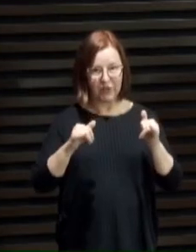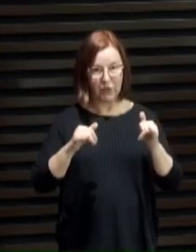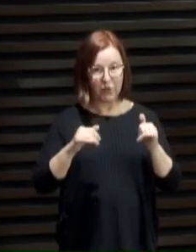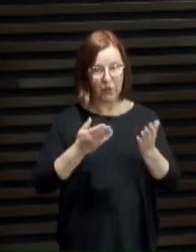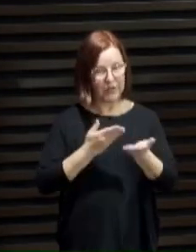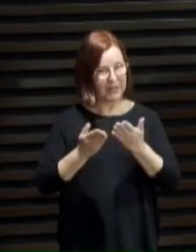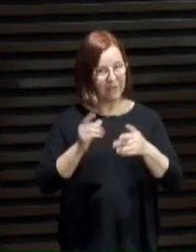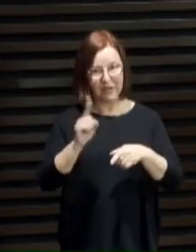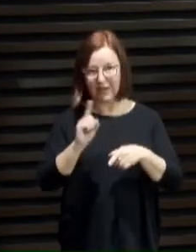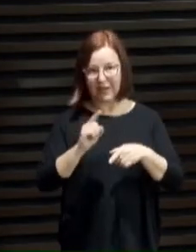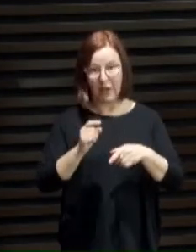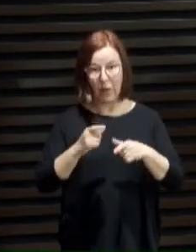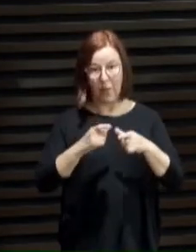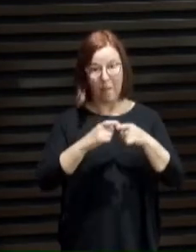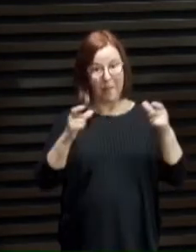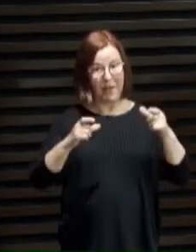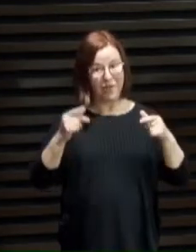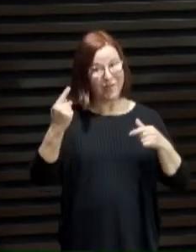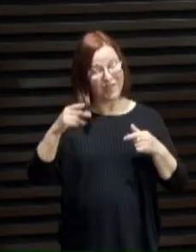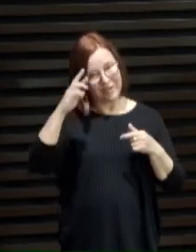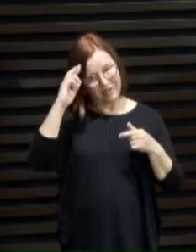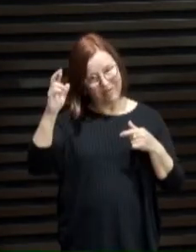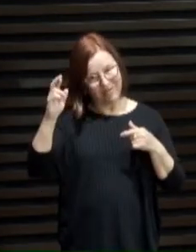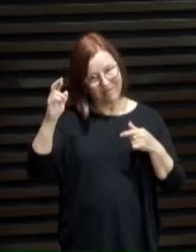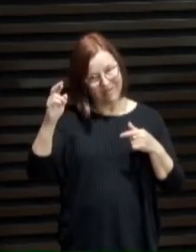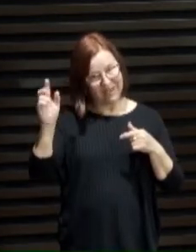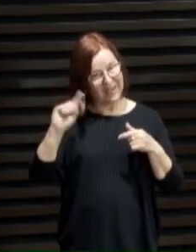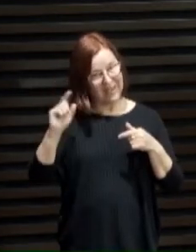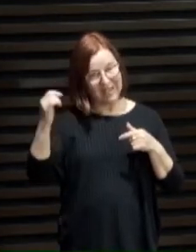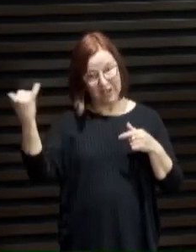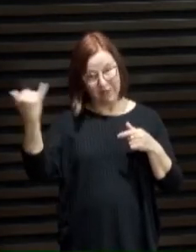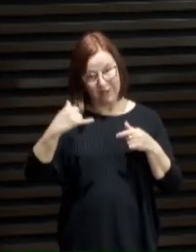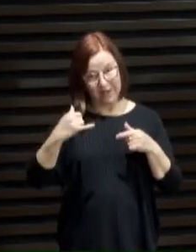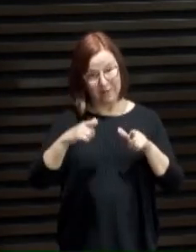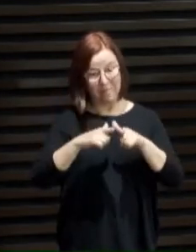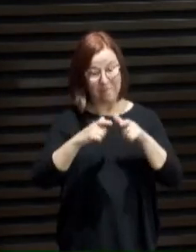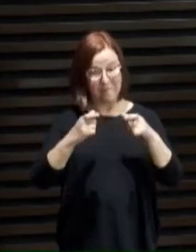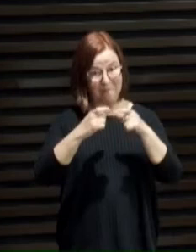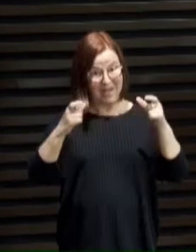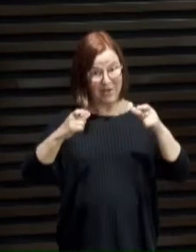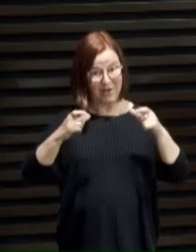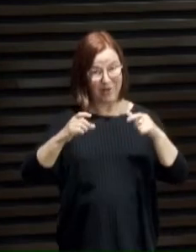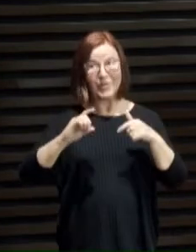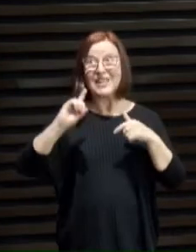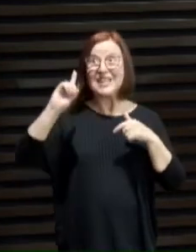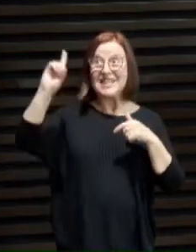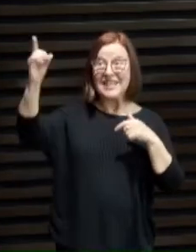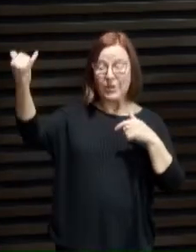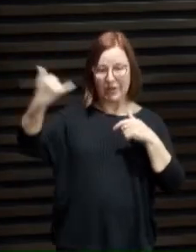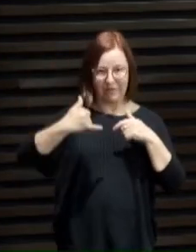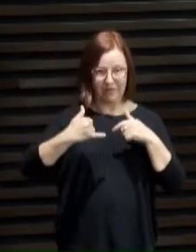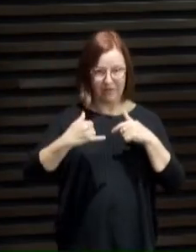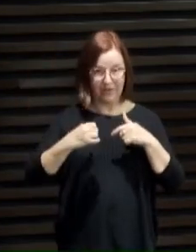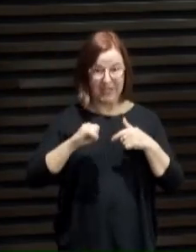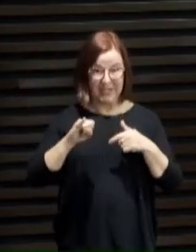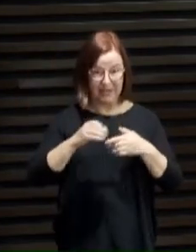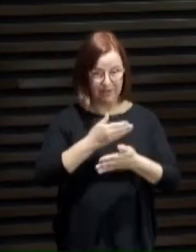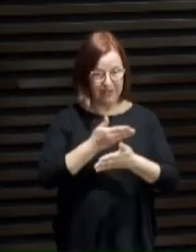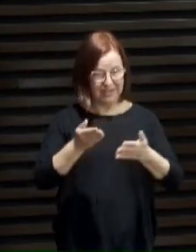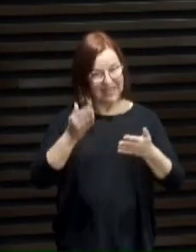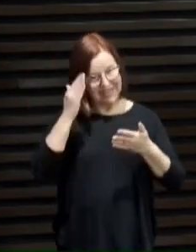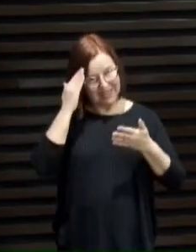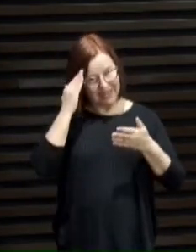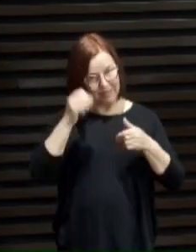o enviado é maior do que aquele que o enviou. Se vocês sabem estas coisas,